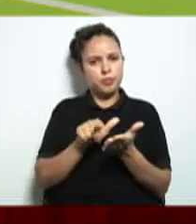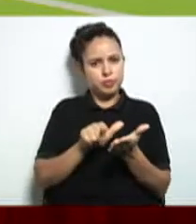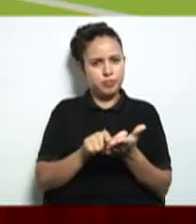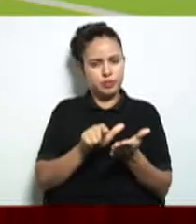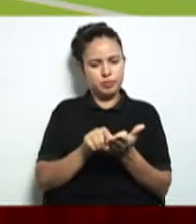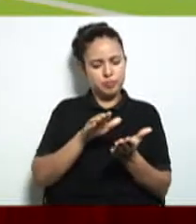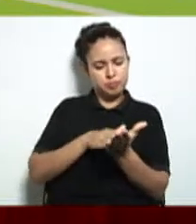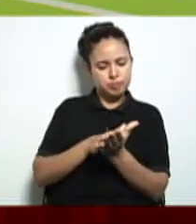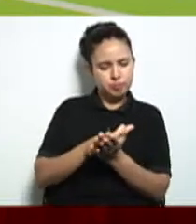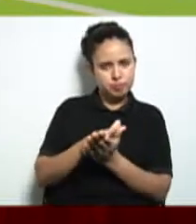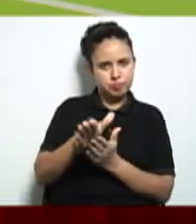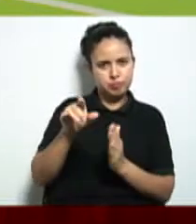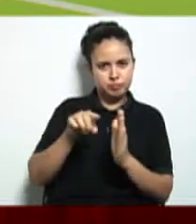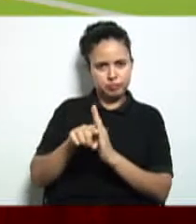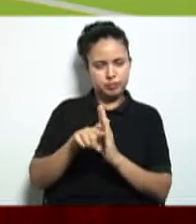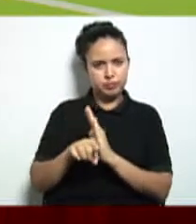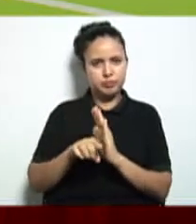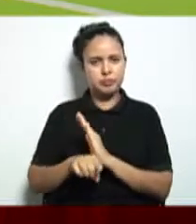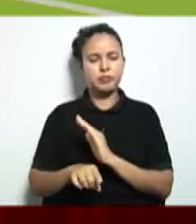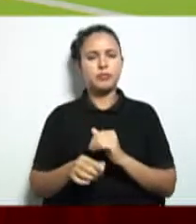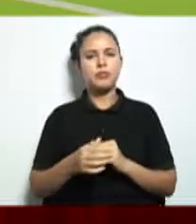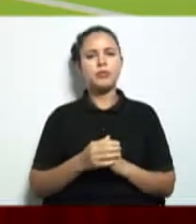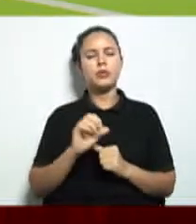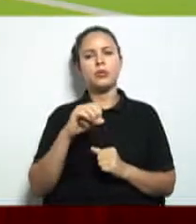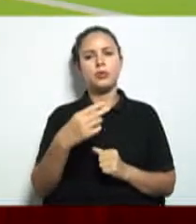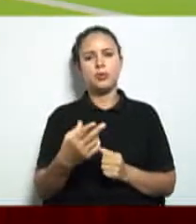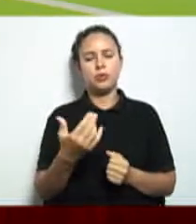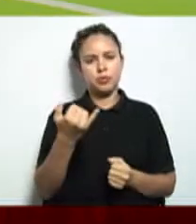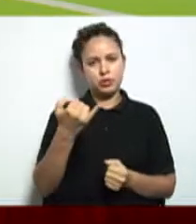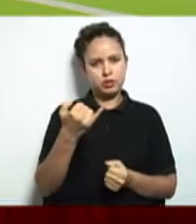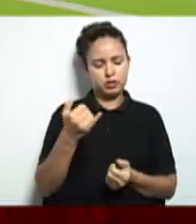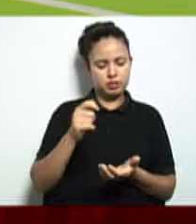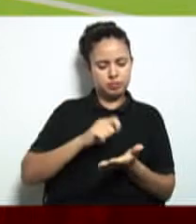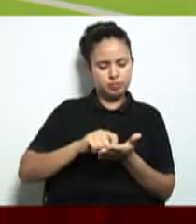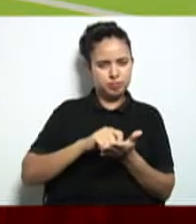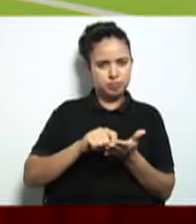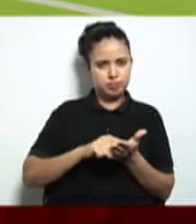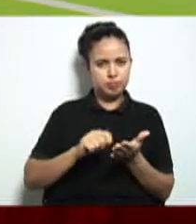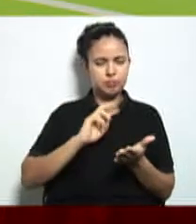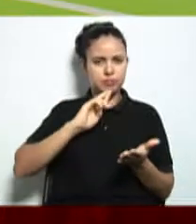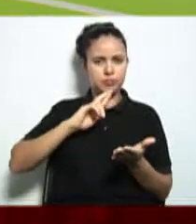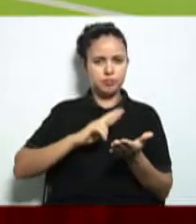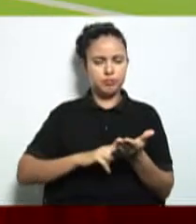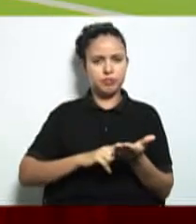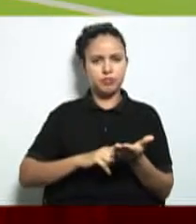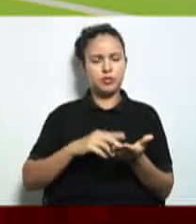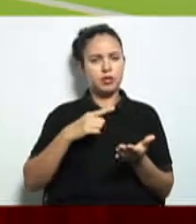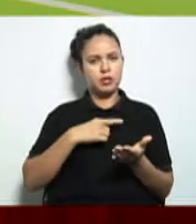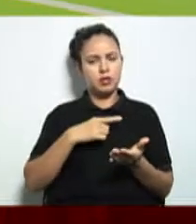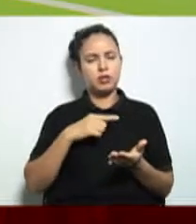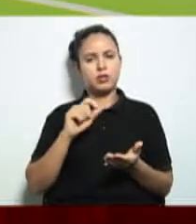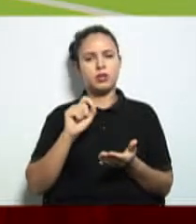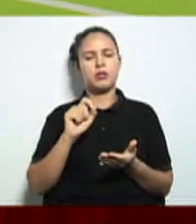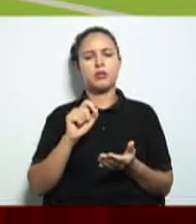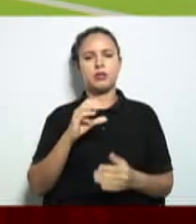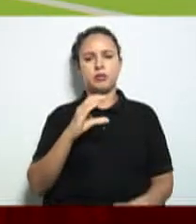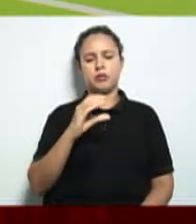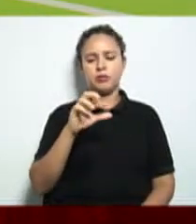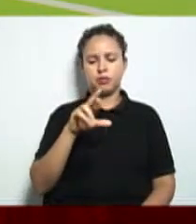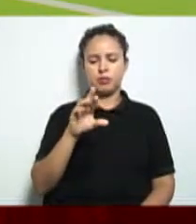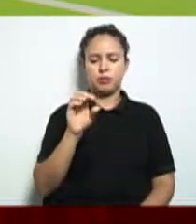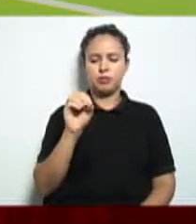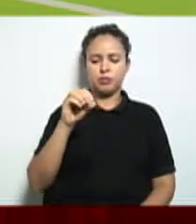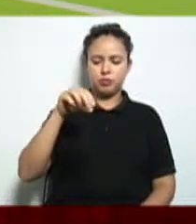questionário. Ou vou precisar de caneta para responder. Tem o cronograma para saber em quanto tempo que eu vou